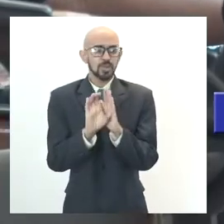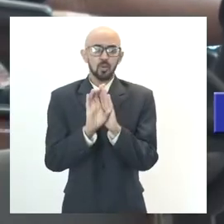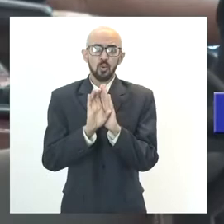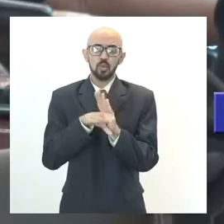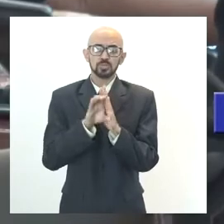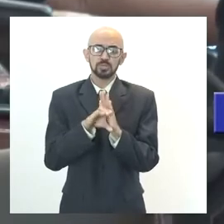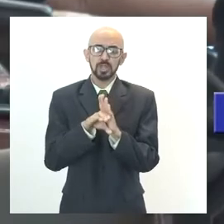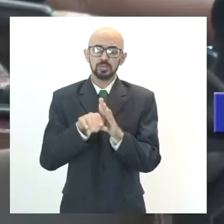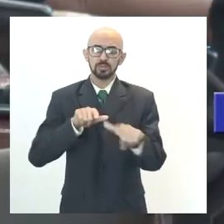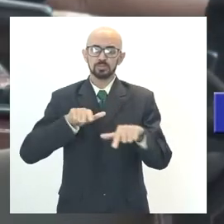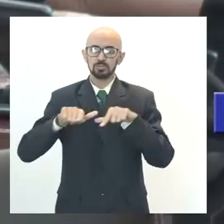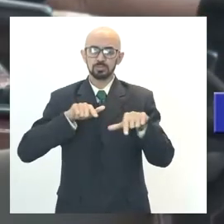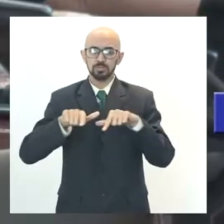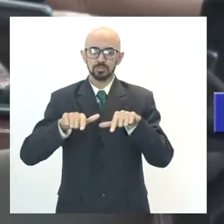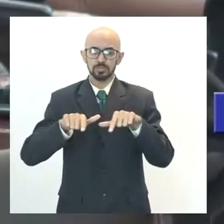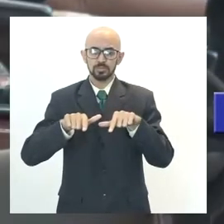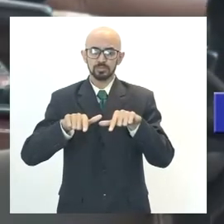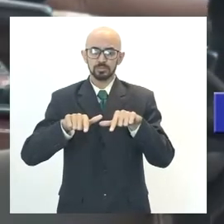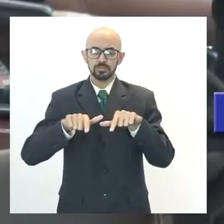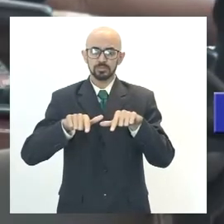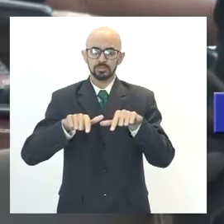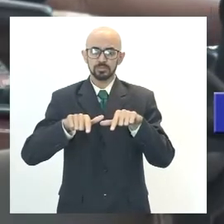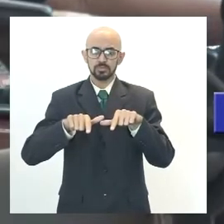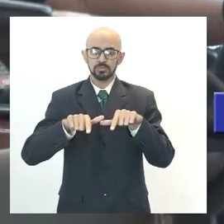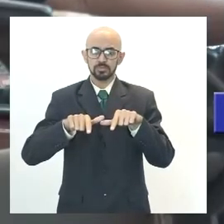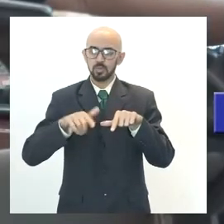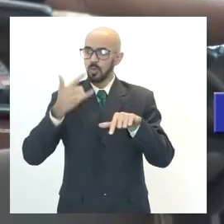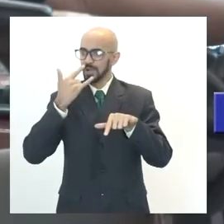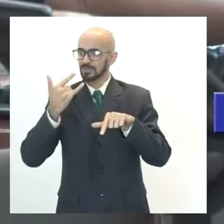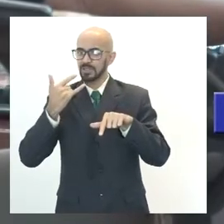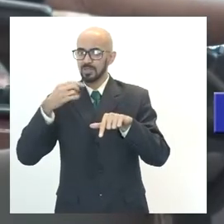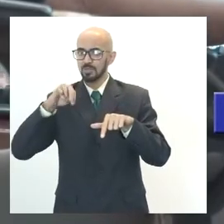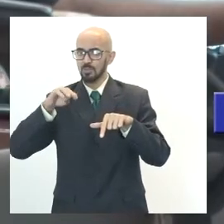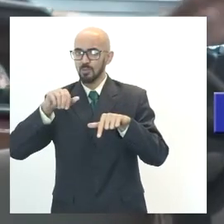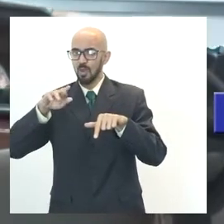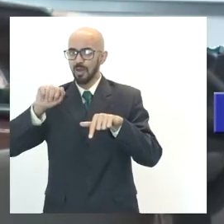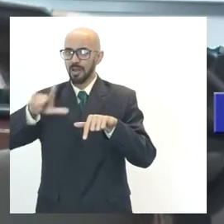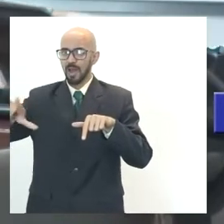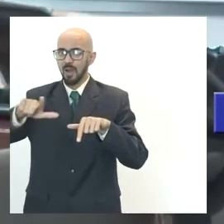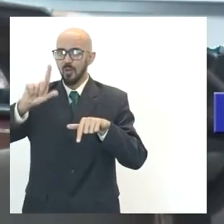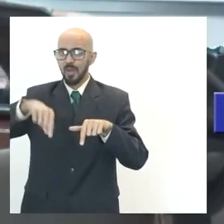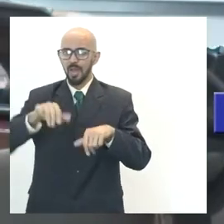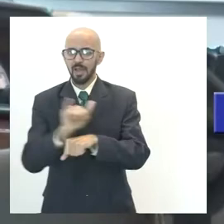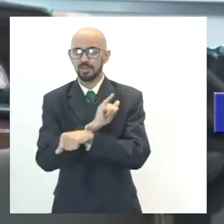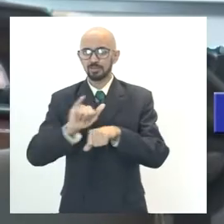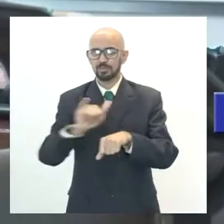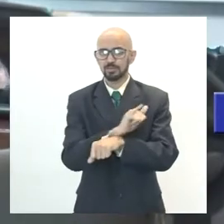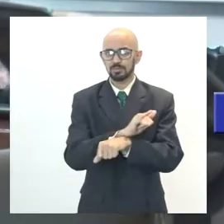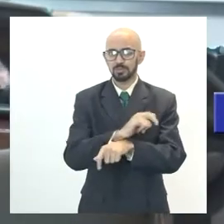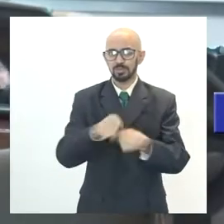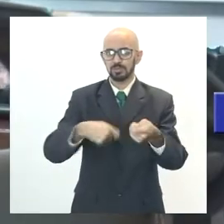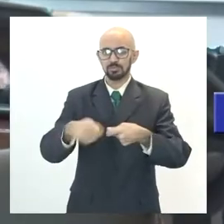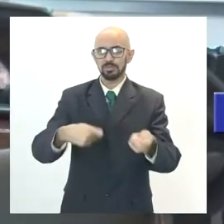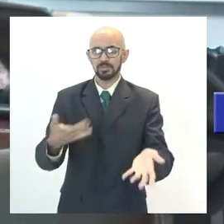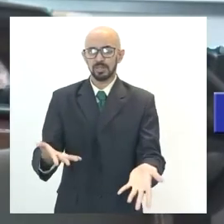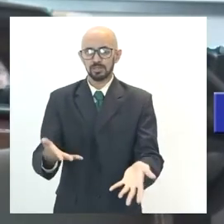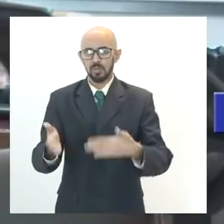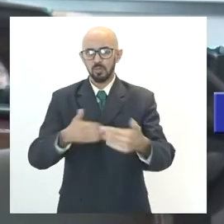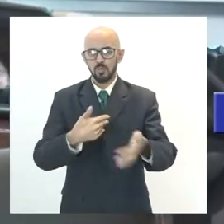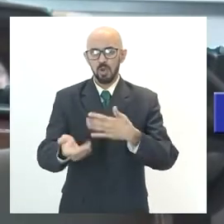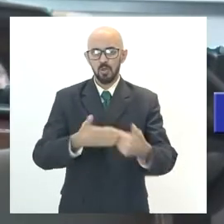sociedade aonde o assédio moral é instrumento de gestão o e qualquer qualquer